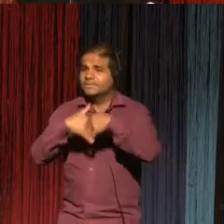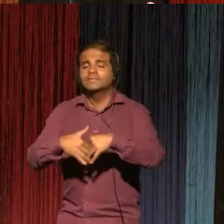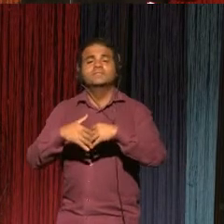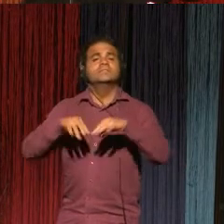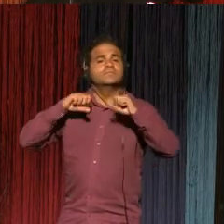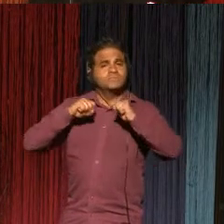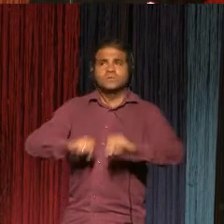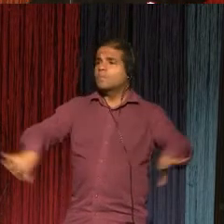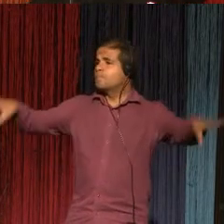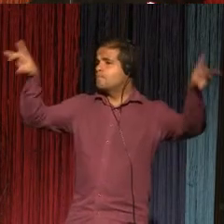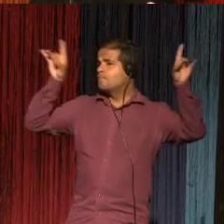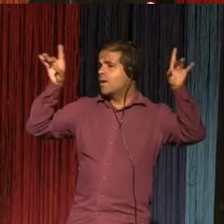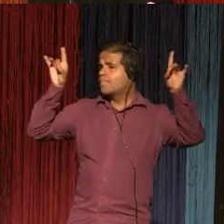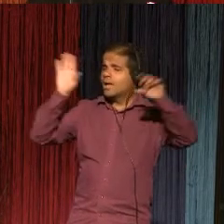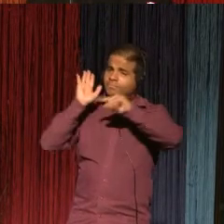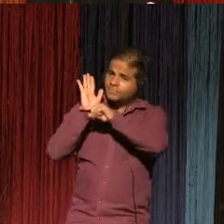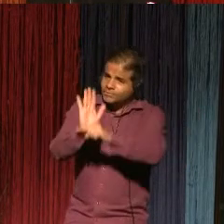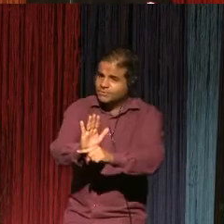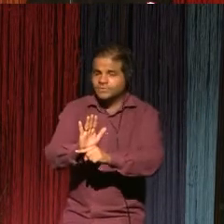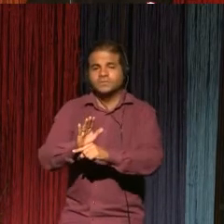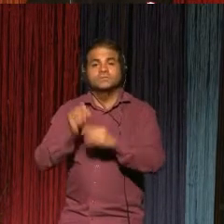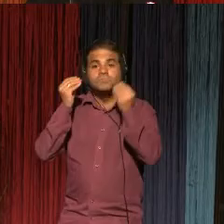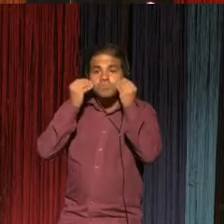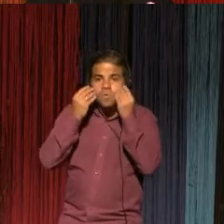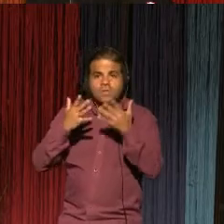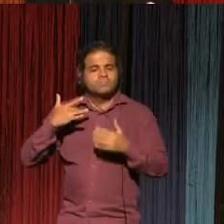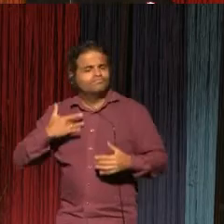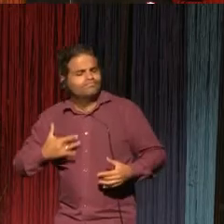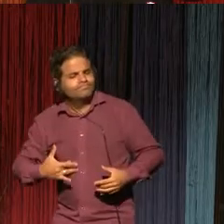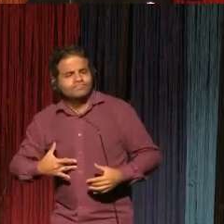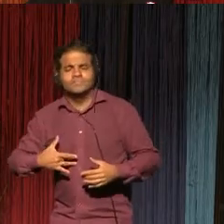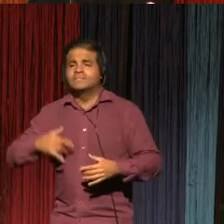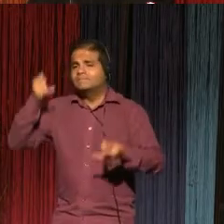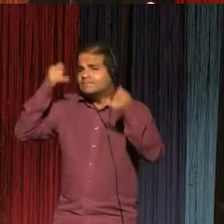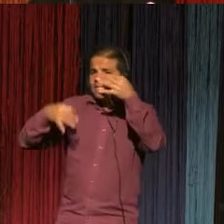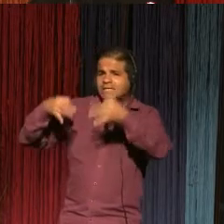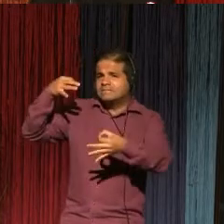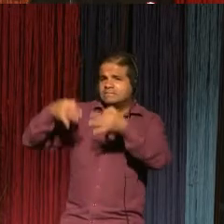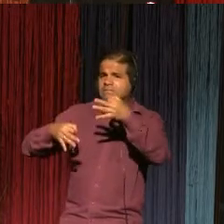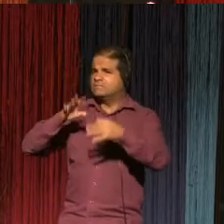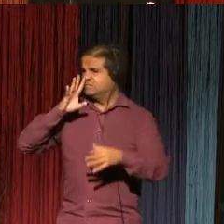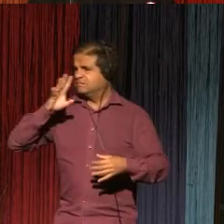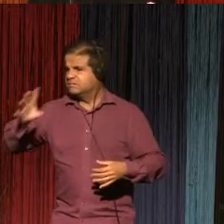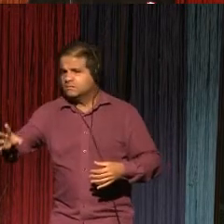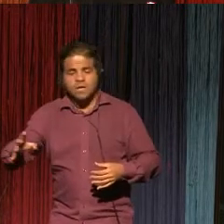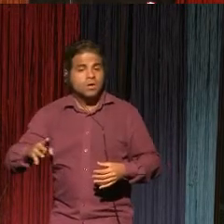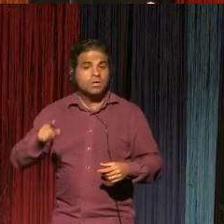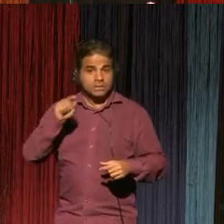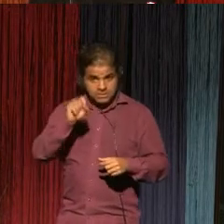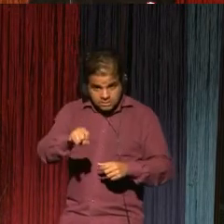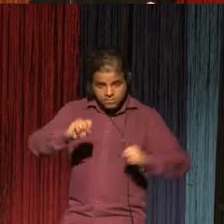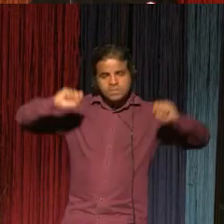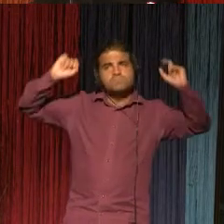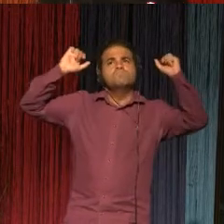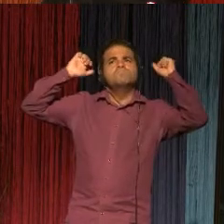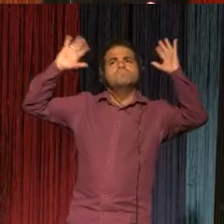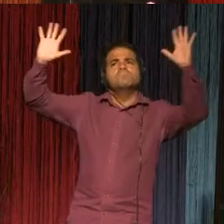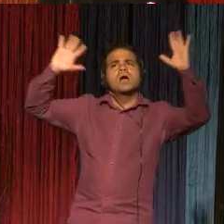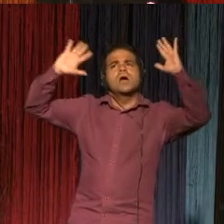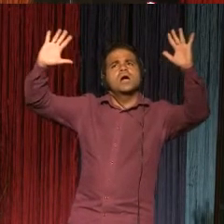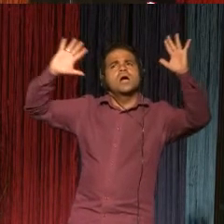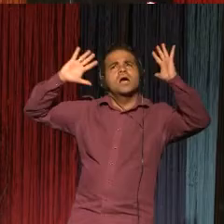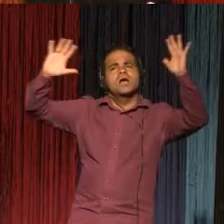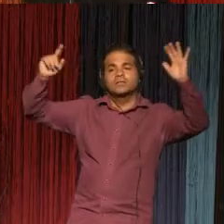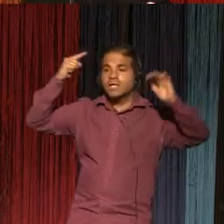pode ser excelente para ajudar a demonstrar compaixão, não fazer julgamento. Porque quando você medita, a sua